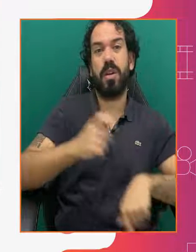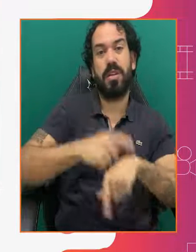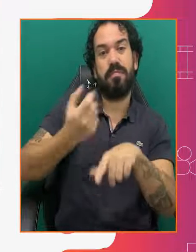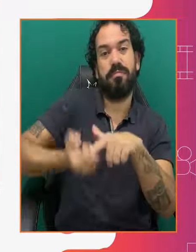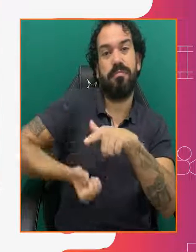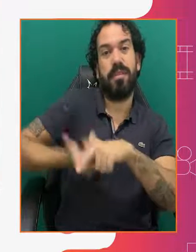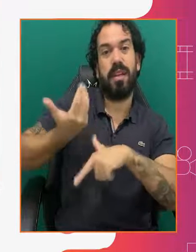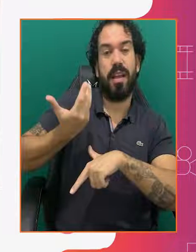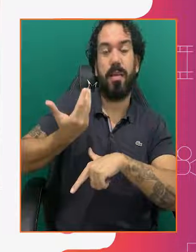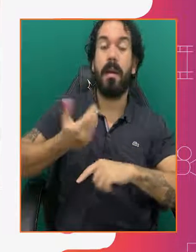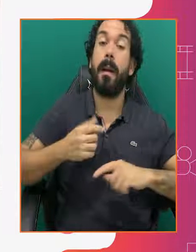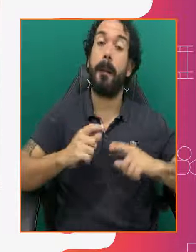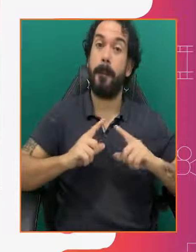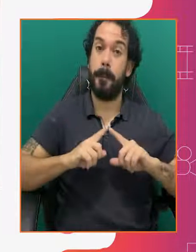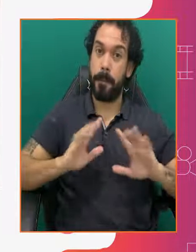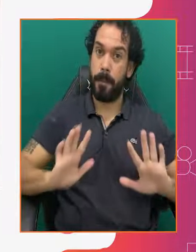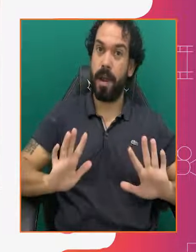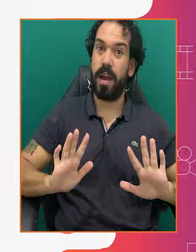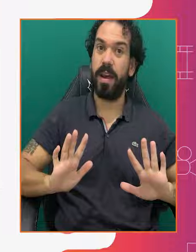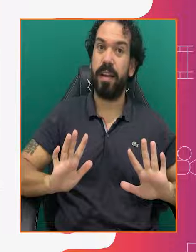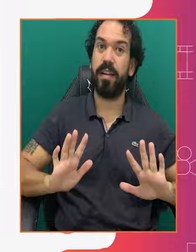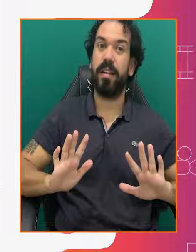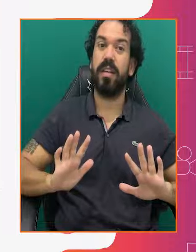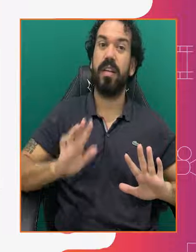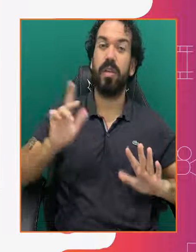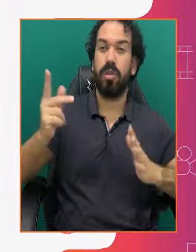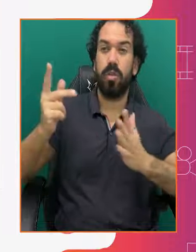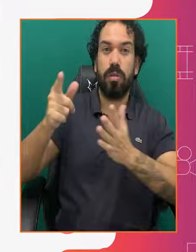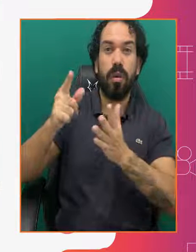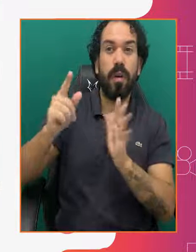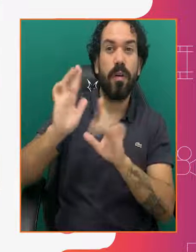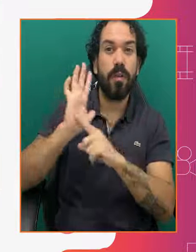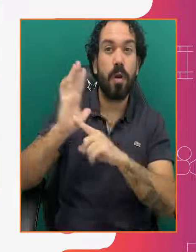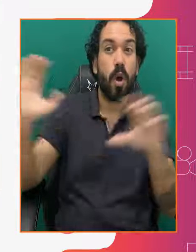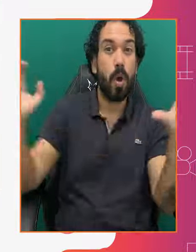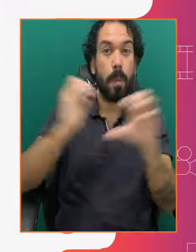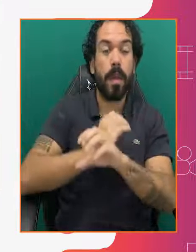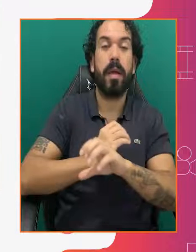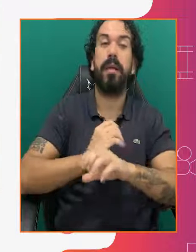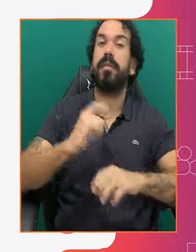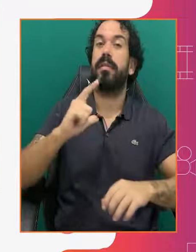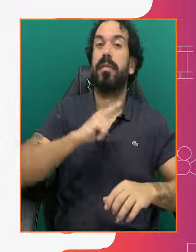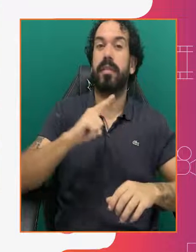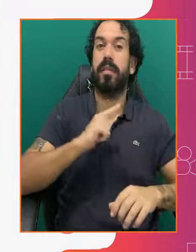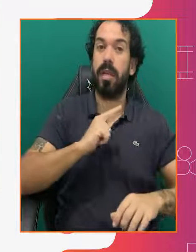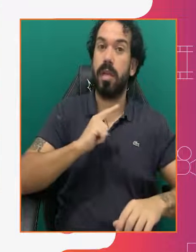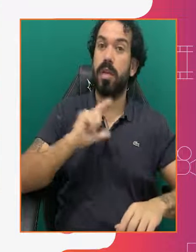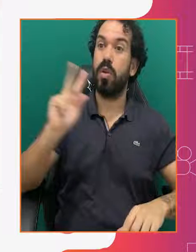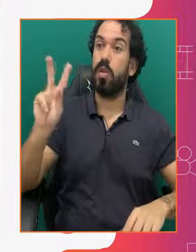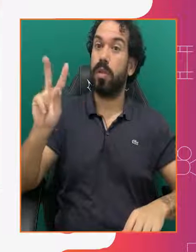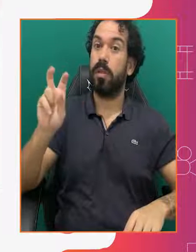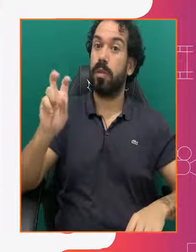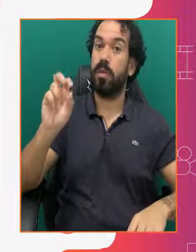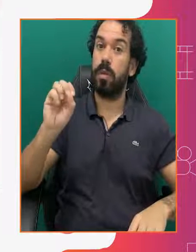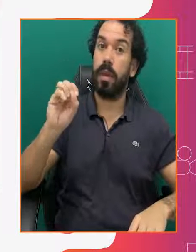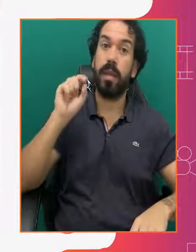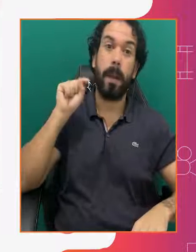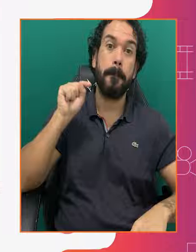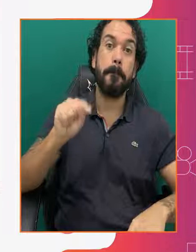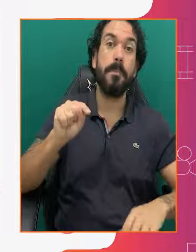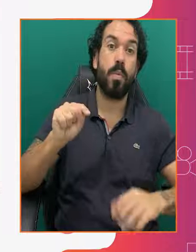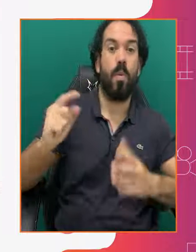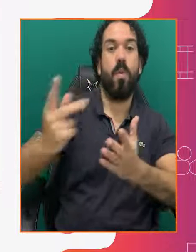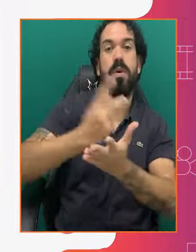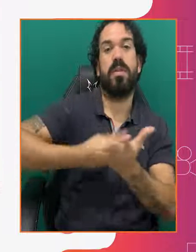nesse desenvolvimento. Mas mesmo assim, a obra completa era composta por mais de